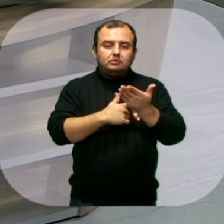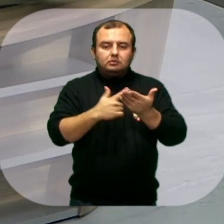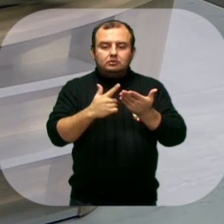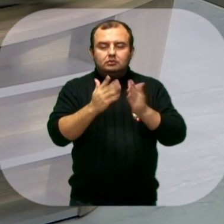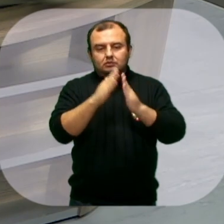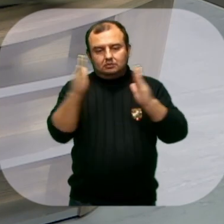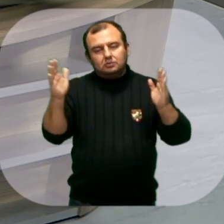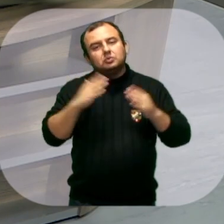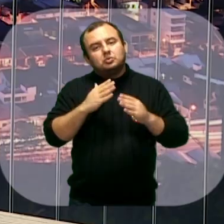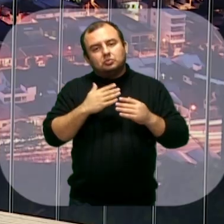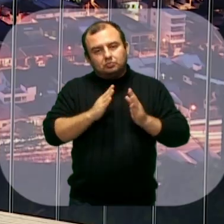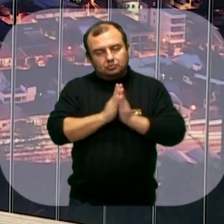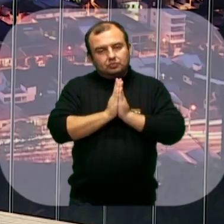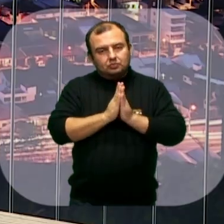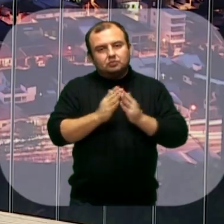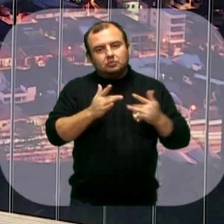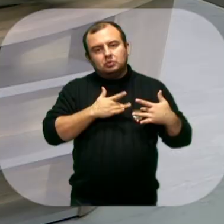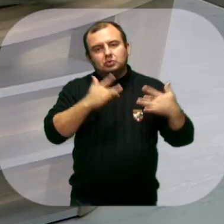doem.